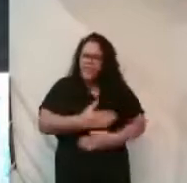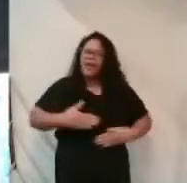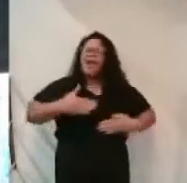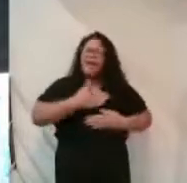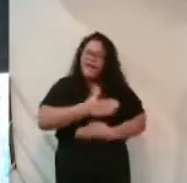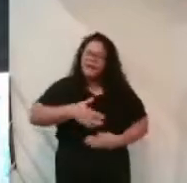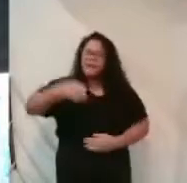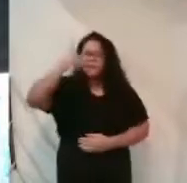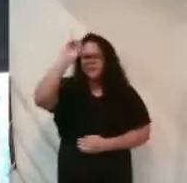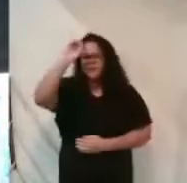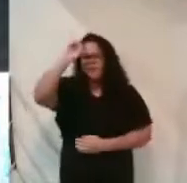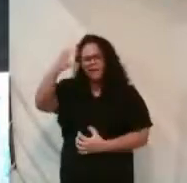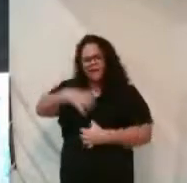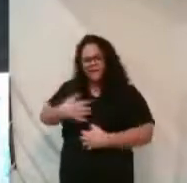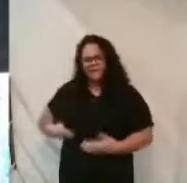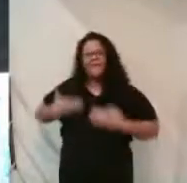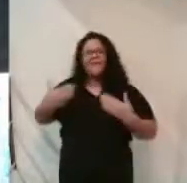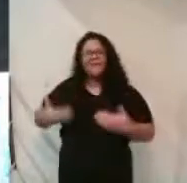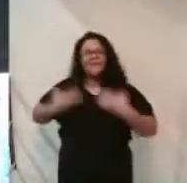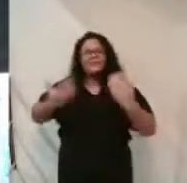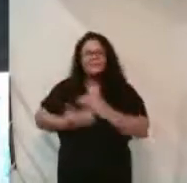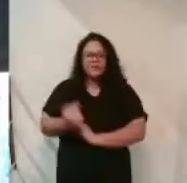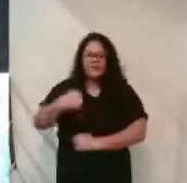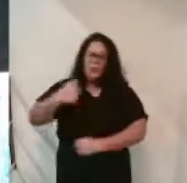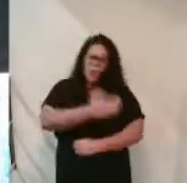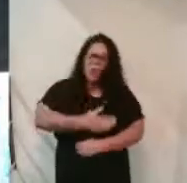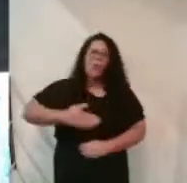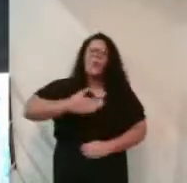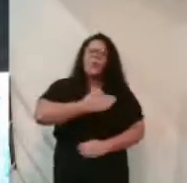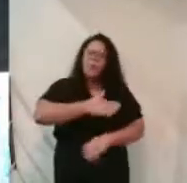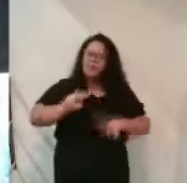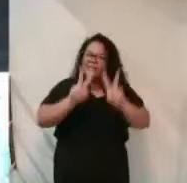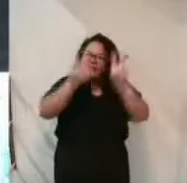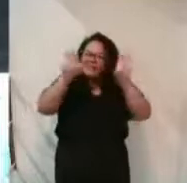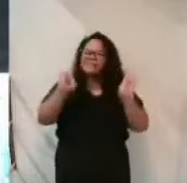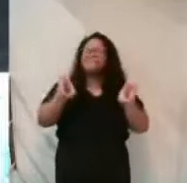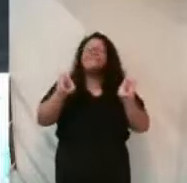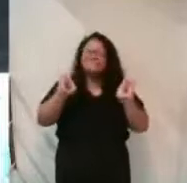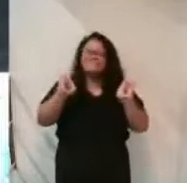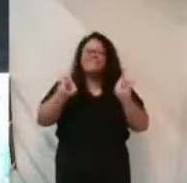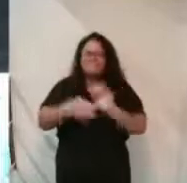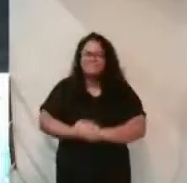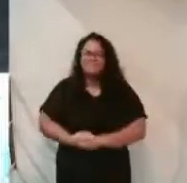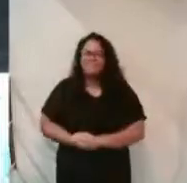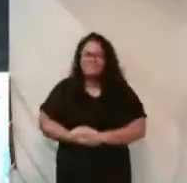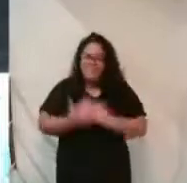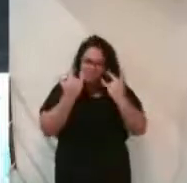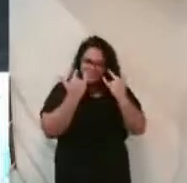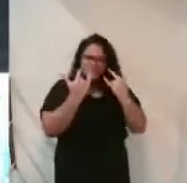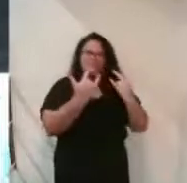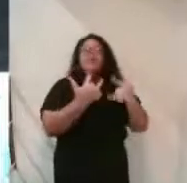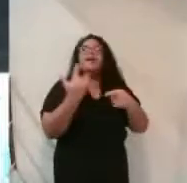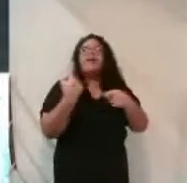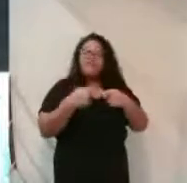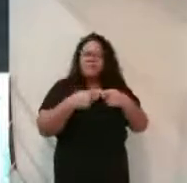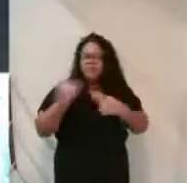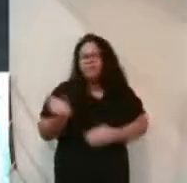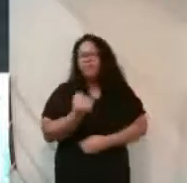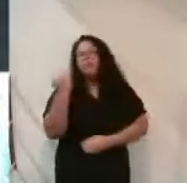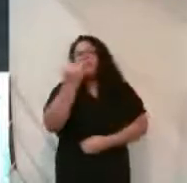a cada dia, fui arrebatado pelo tema, porque é um tema absolutamente apaixonante, necessário e